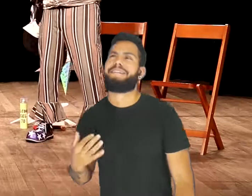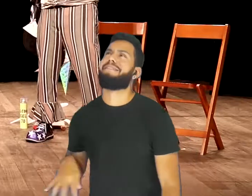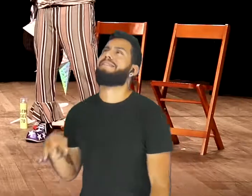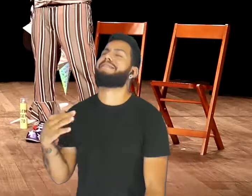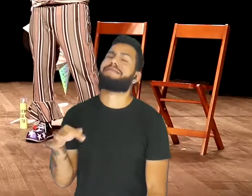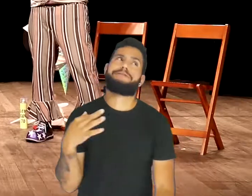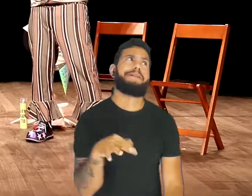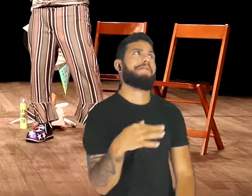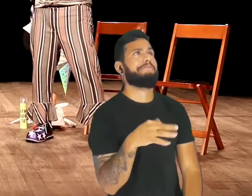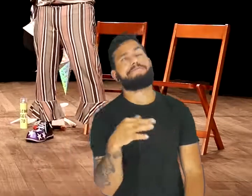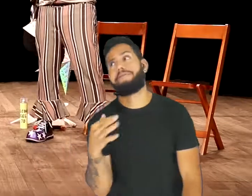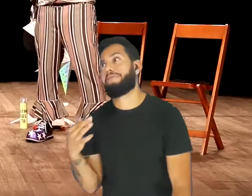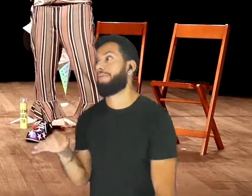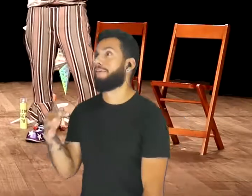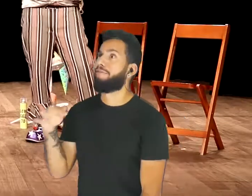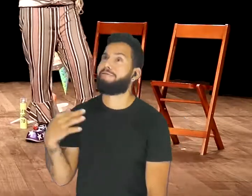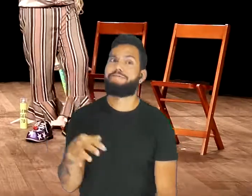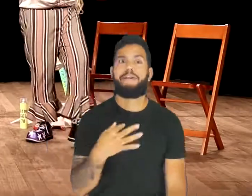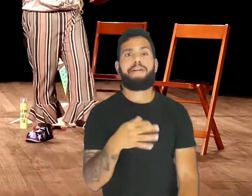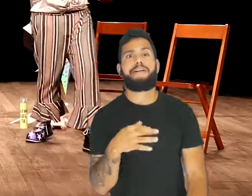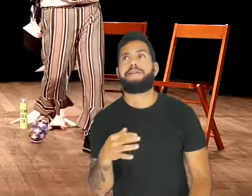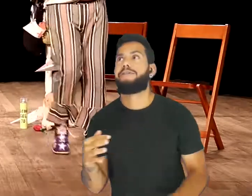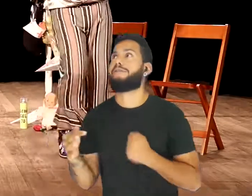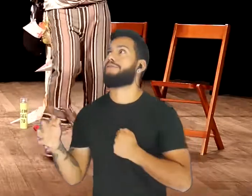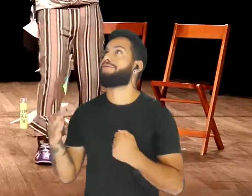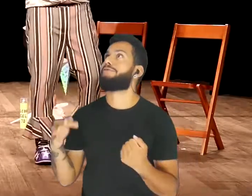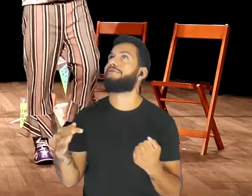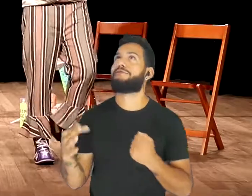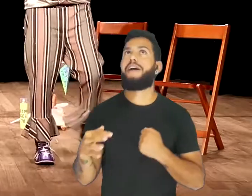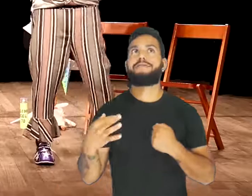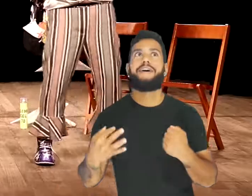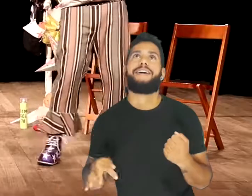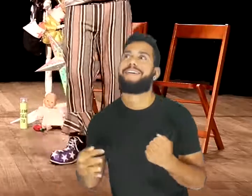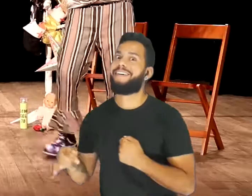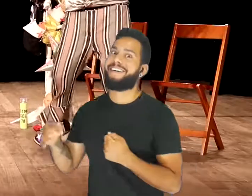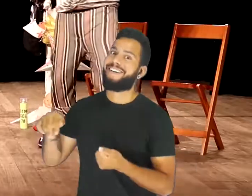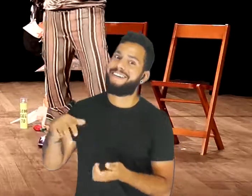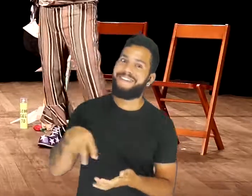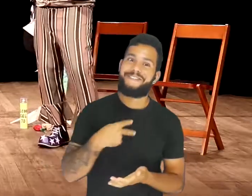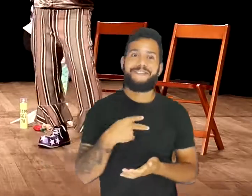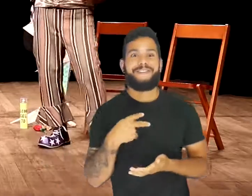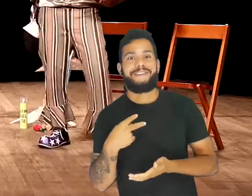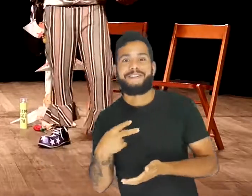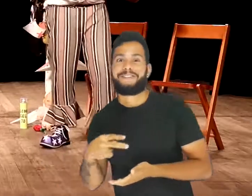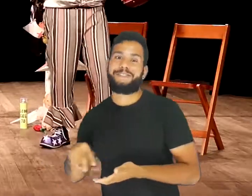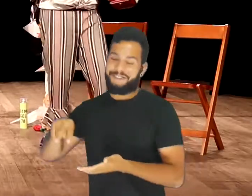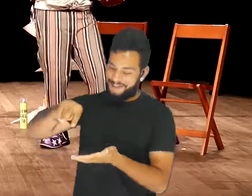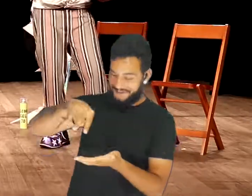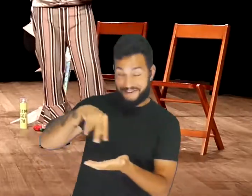ali. Ai, ai, ai, ai, ai, ai, ai. Ao passo que bate no peito,